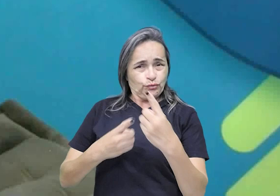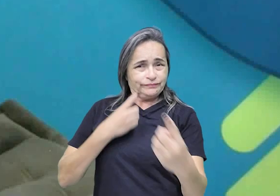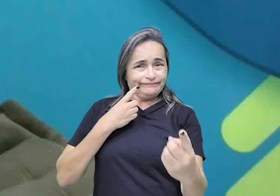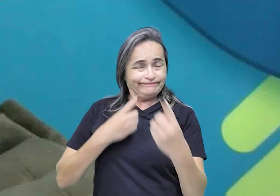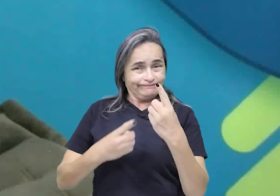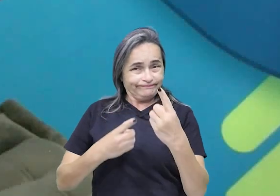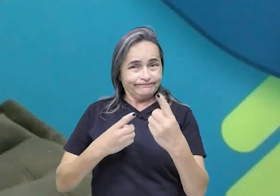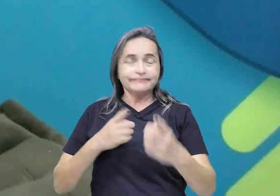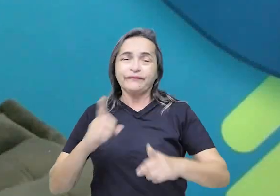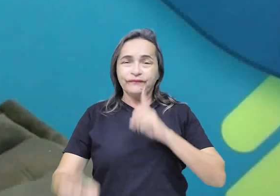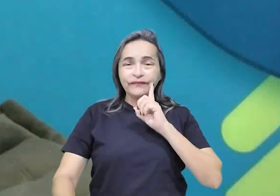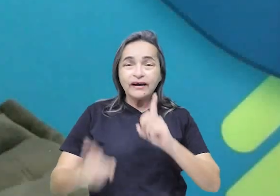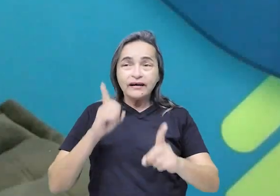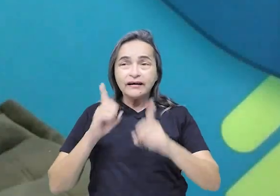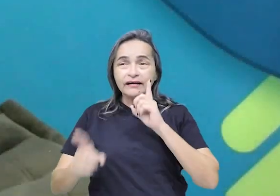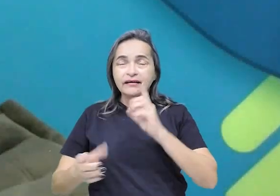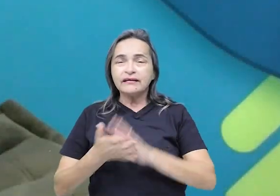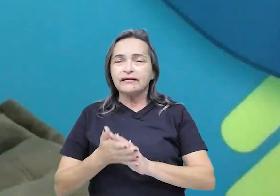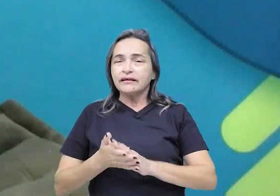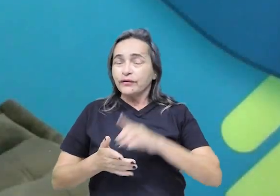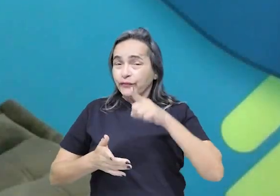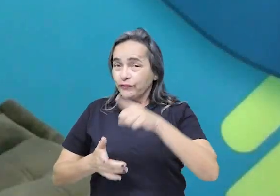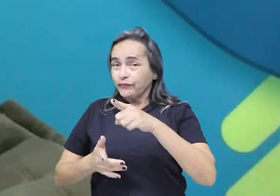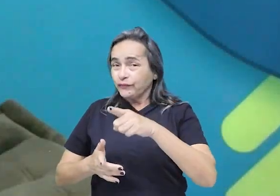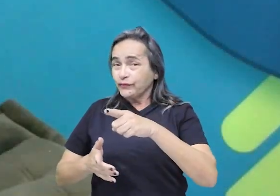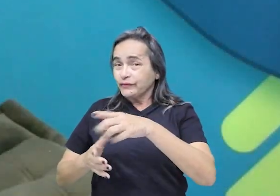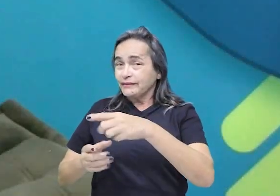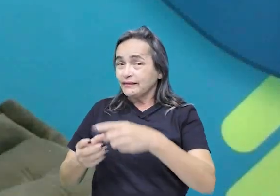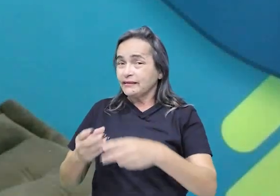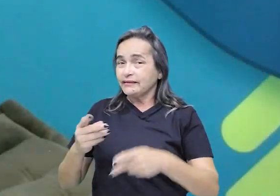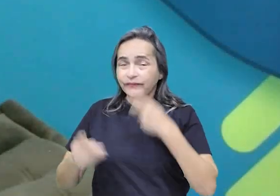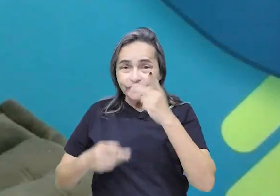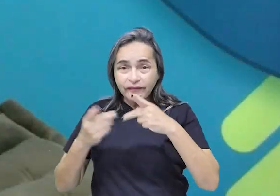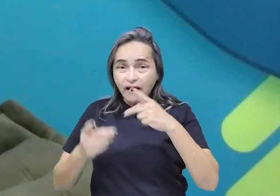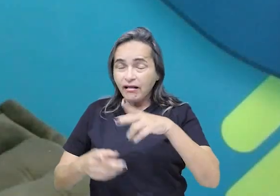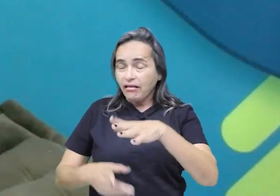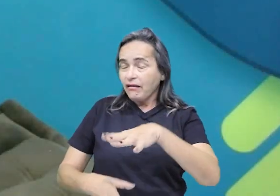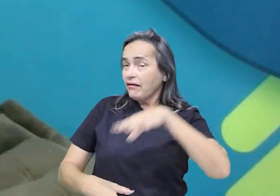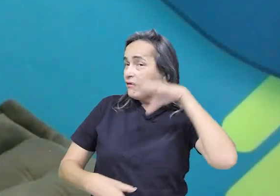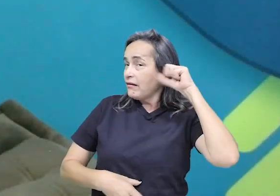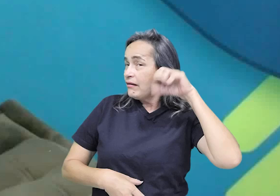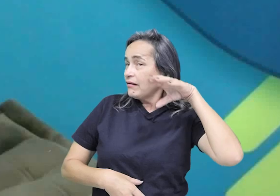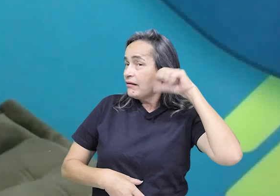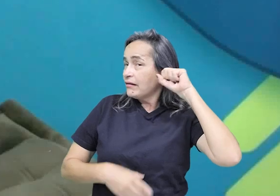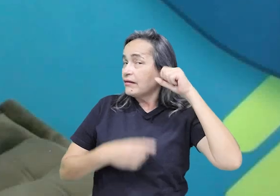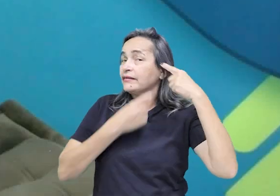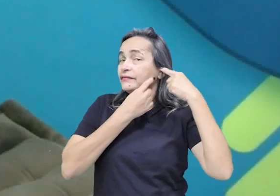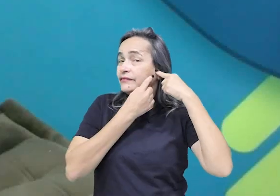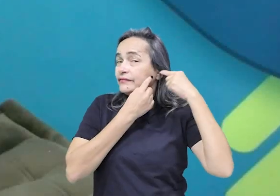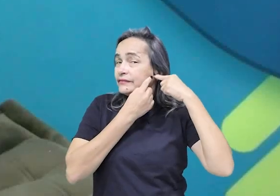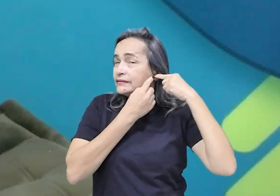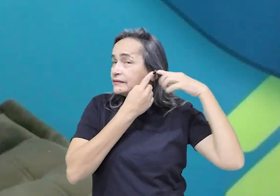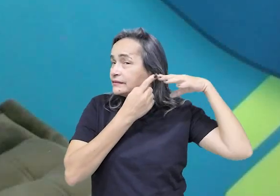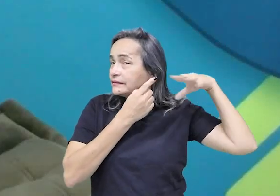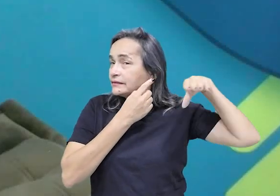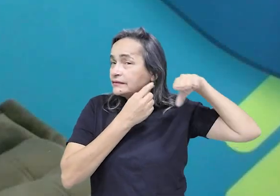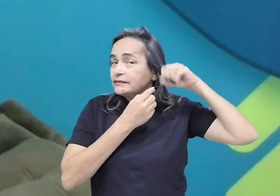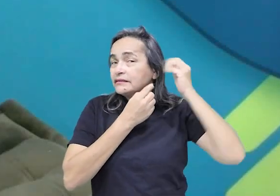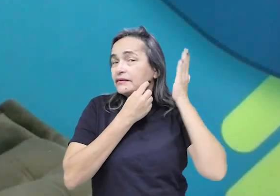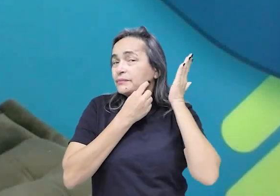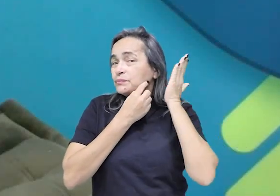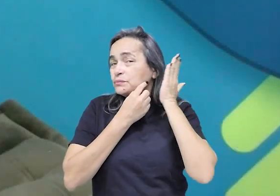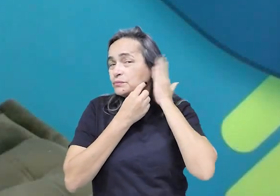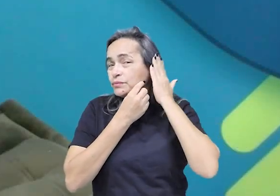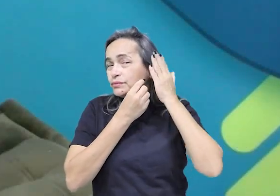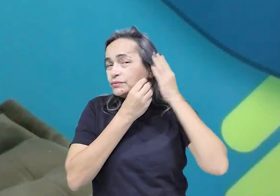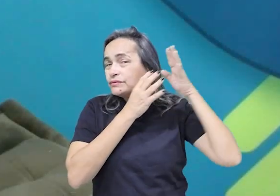diálogo e eu tenho que lhe ouvir. Então, o som que você me emitiu, ele vai de encontro ao meu pavilhão auricular, ele